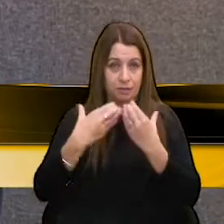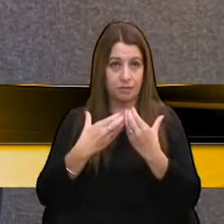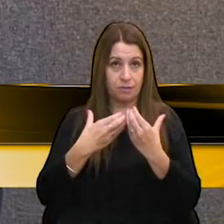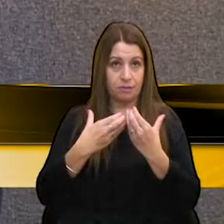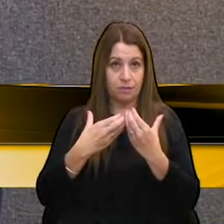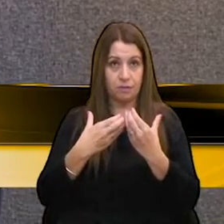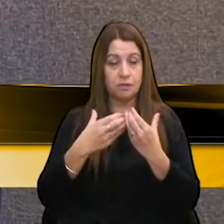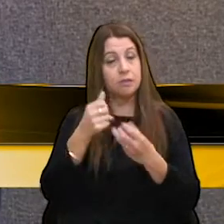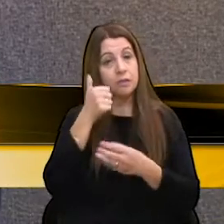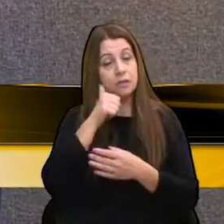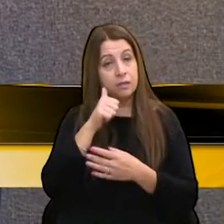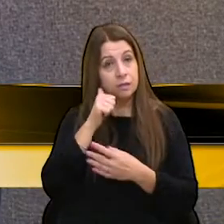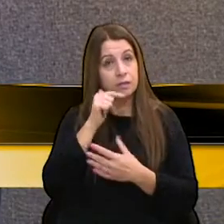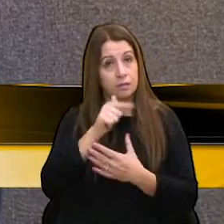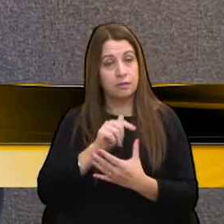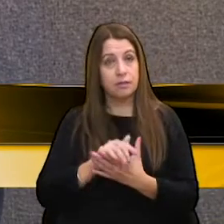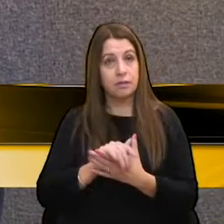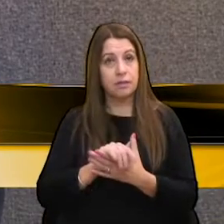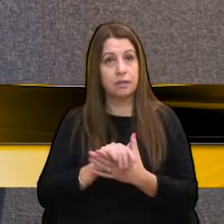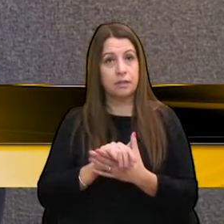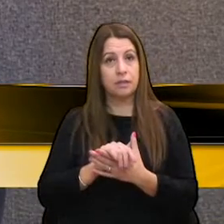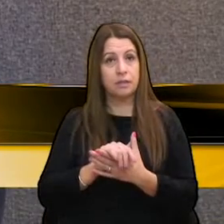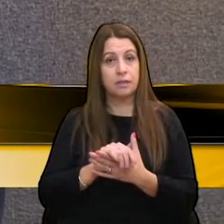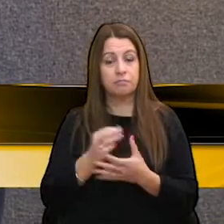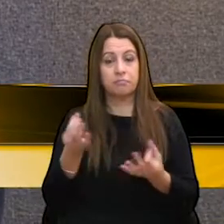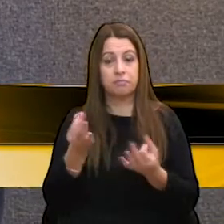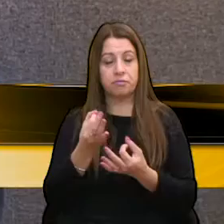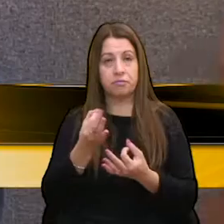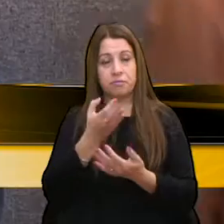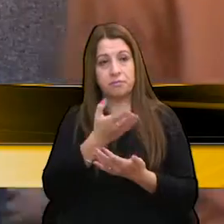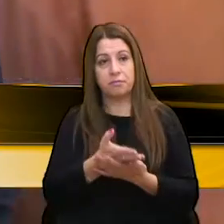Então, uma dessas mulheres fantásticas, né?